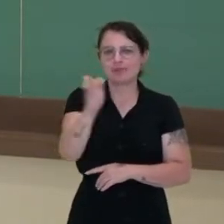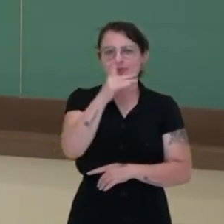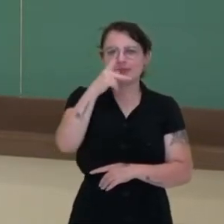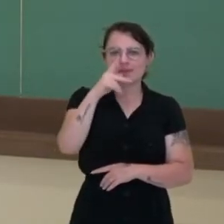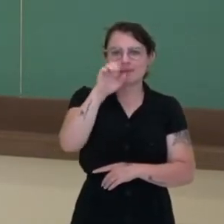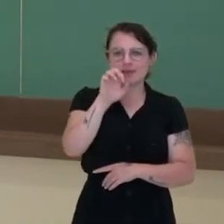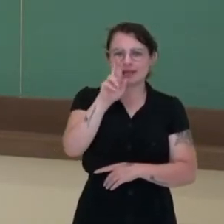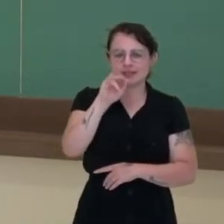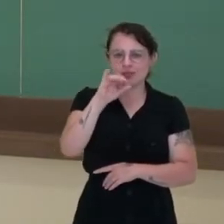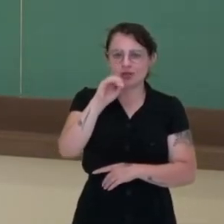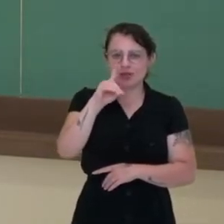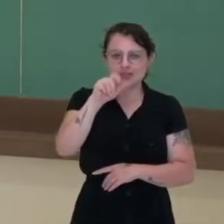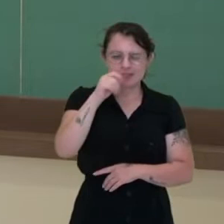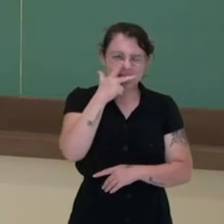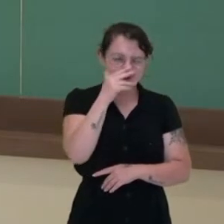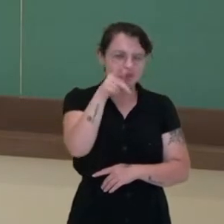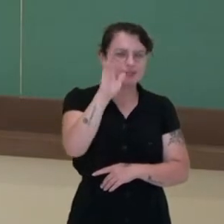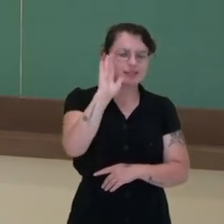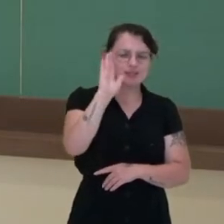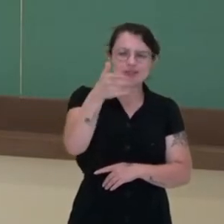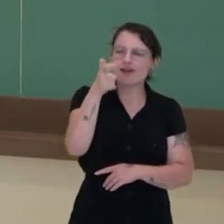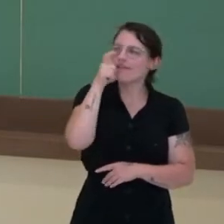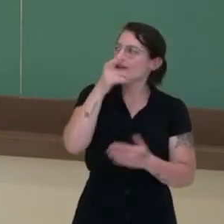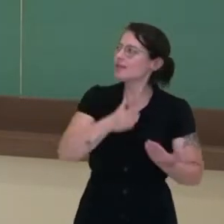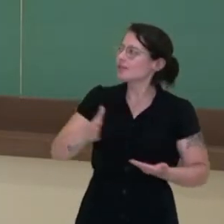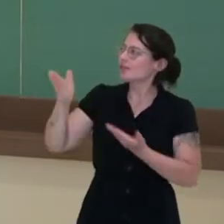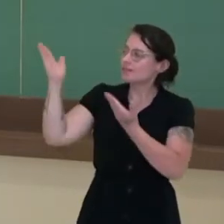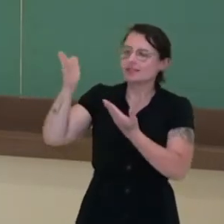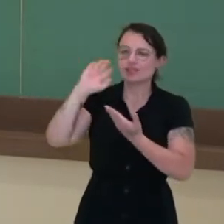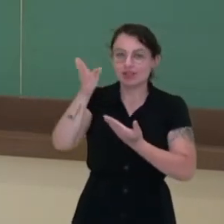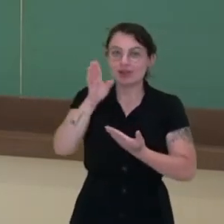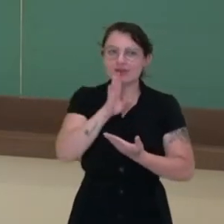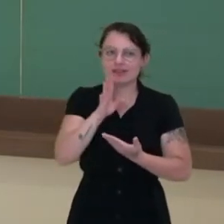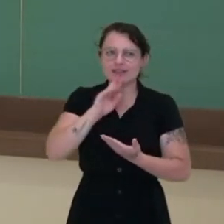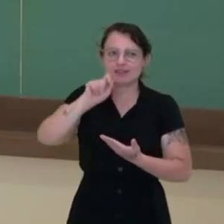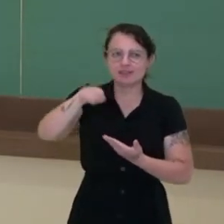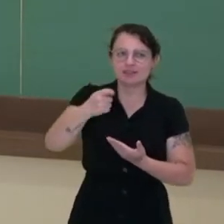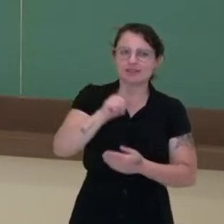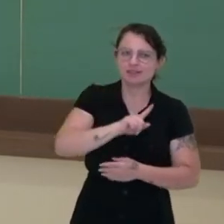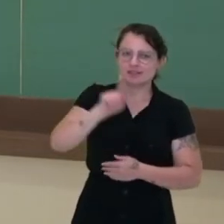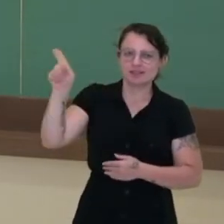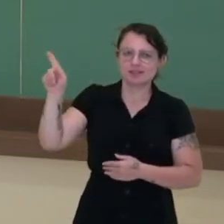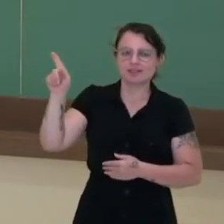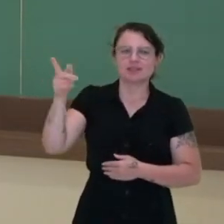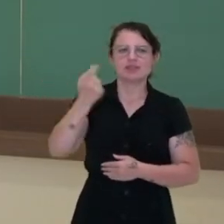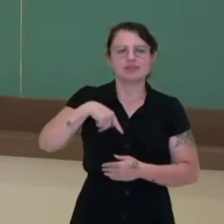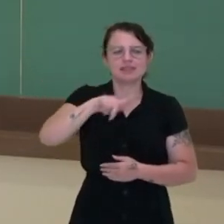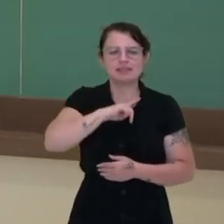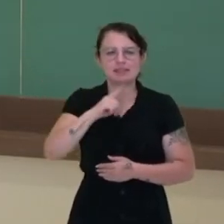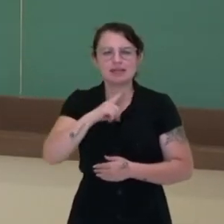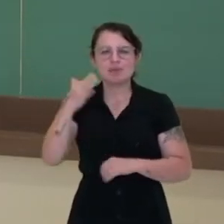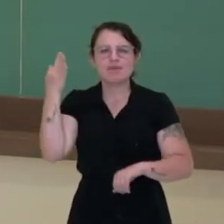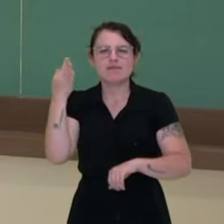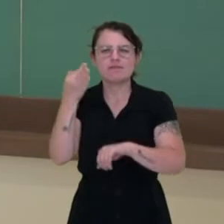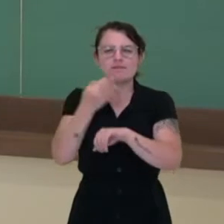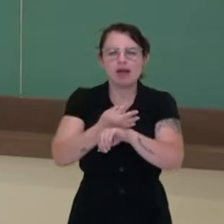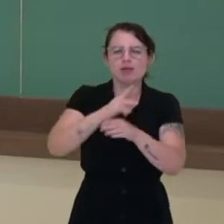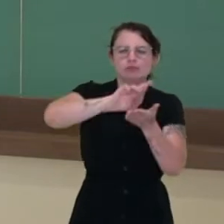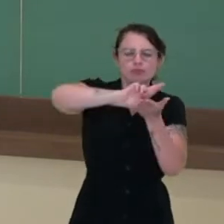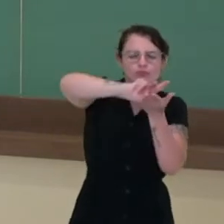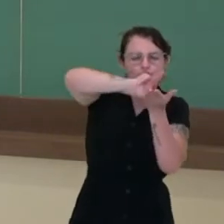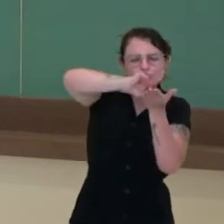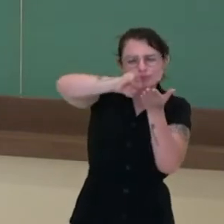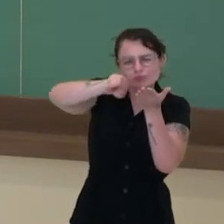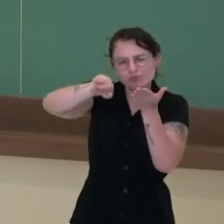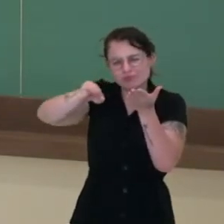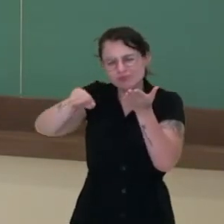Sim, você já ouviu falar dela, você conhece ela. Aqui nós temos o ferro, nós temos o manganês, temos o cálcio,